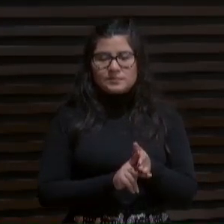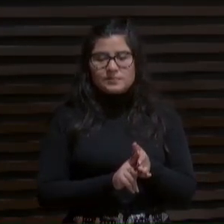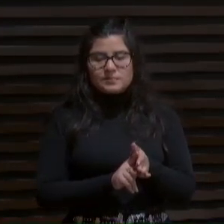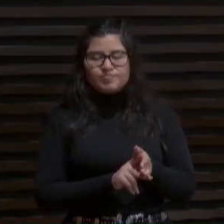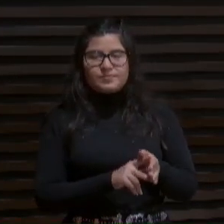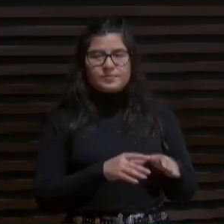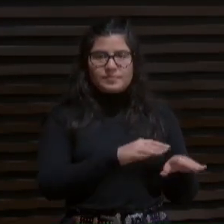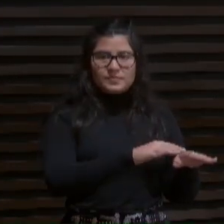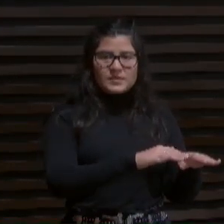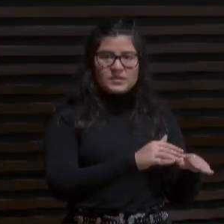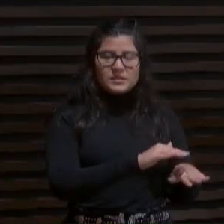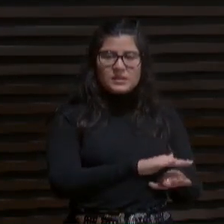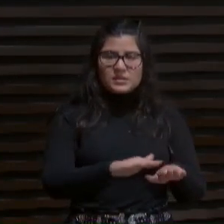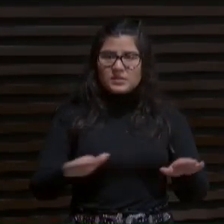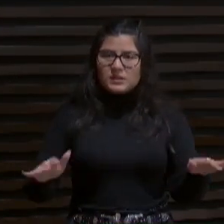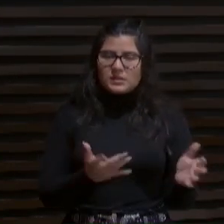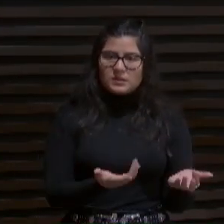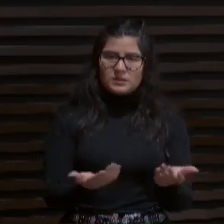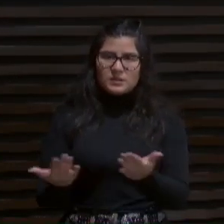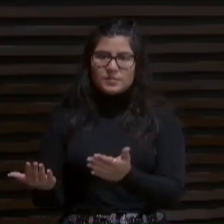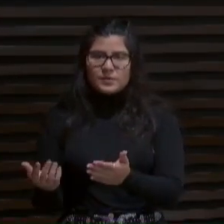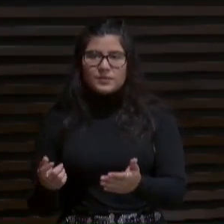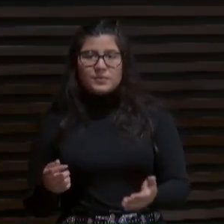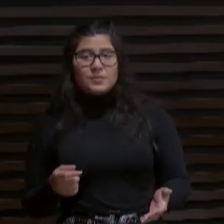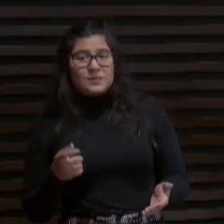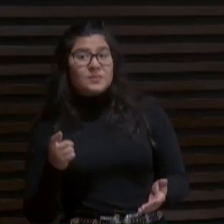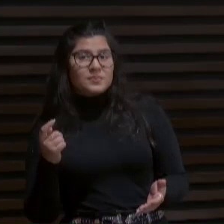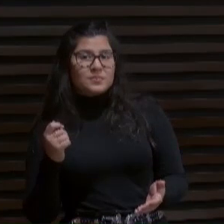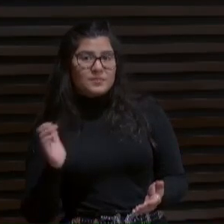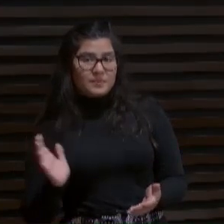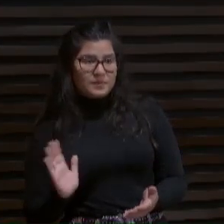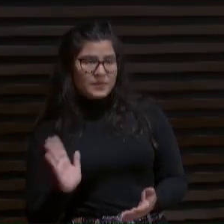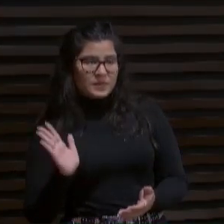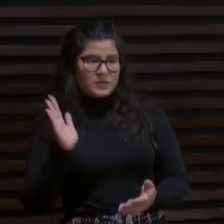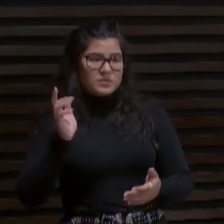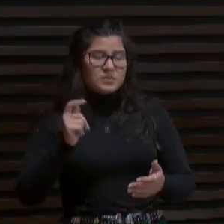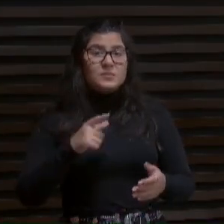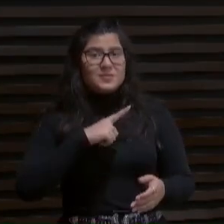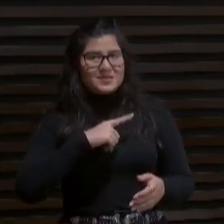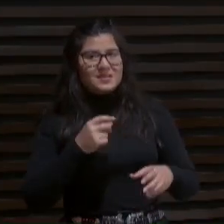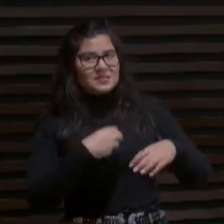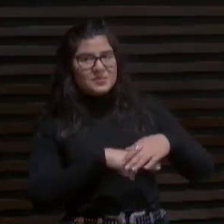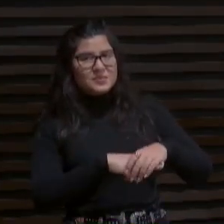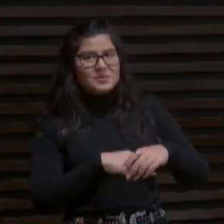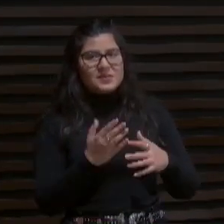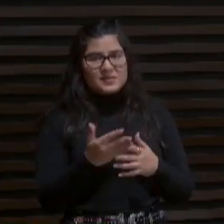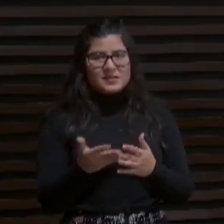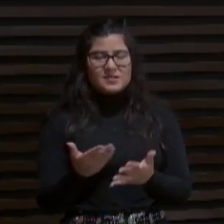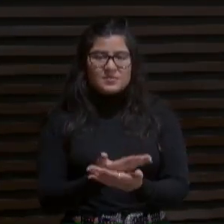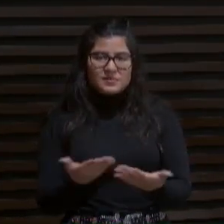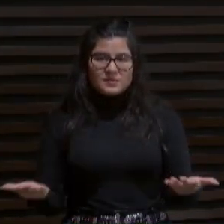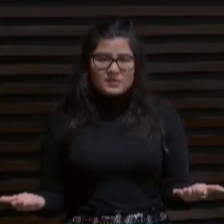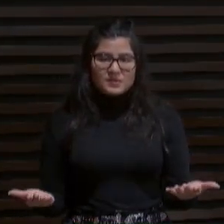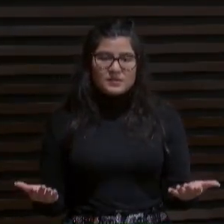campo, que ele a entregue a mim pelo devido preço, para que eu tenha uma sepultura entre vocês. Abraão, então, aqui ele